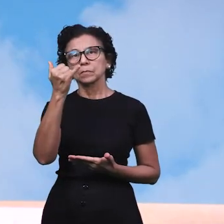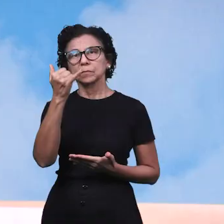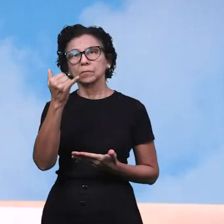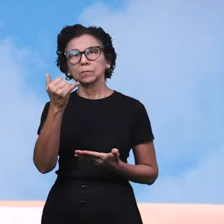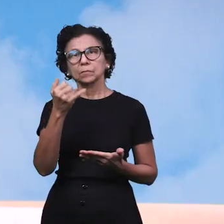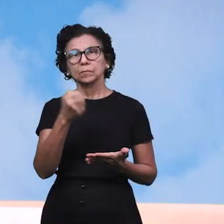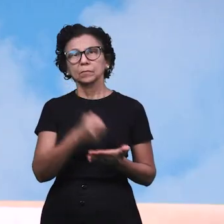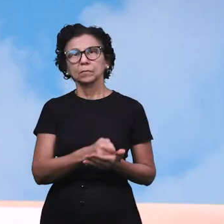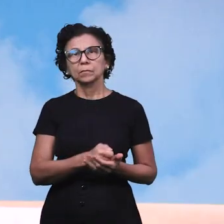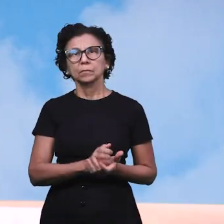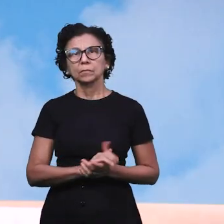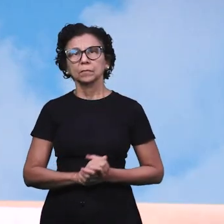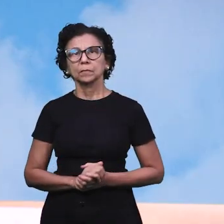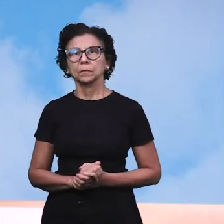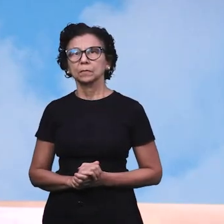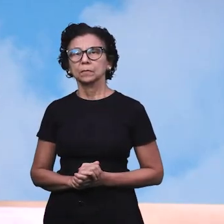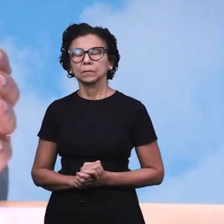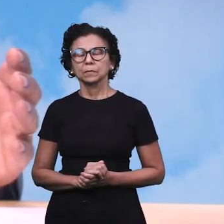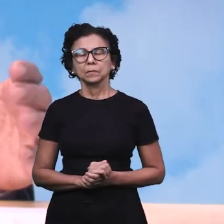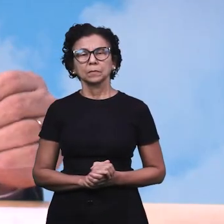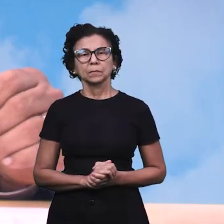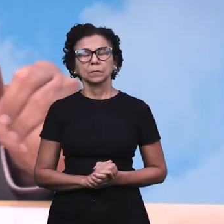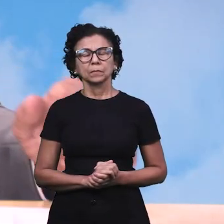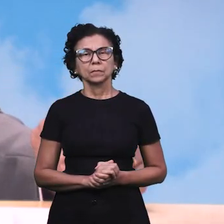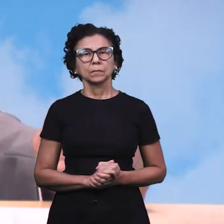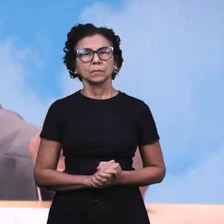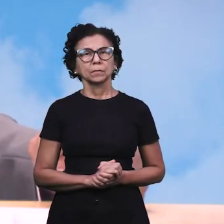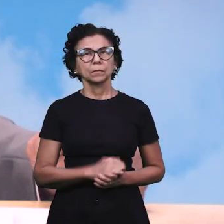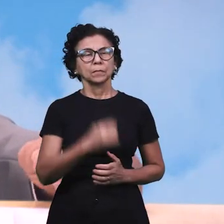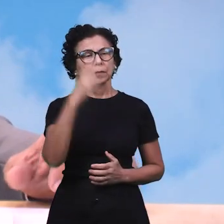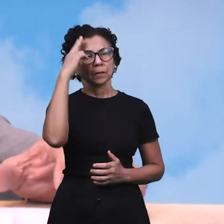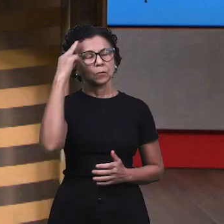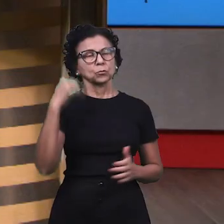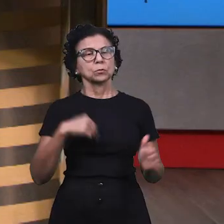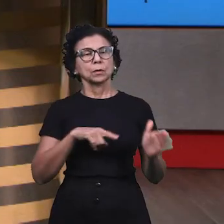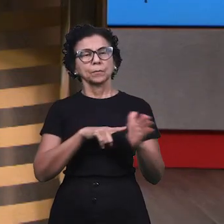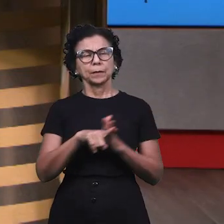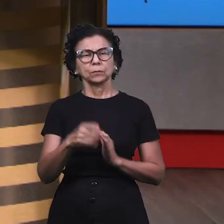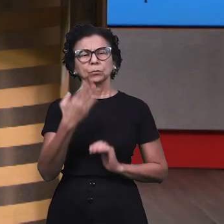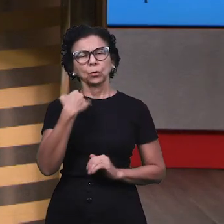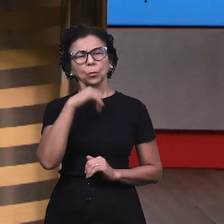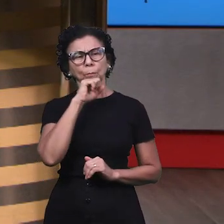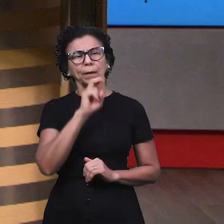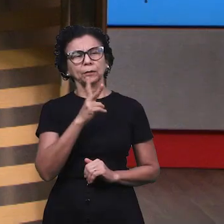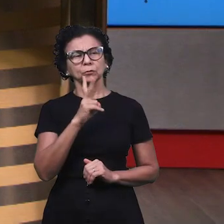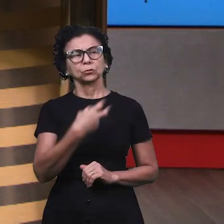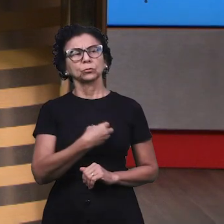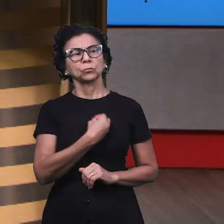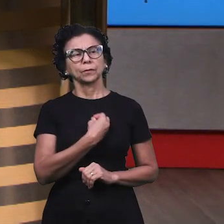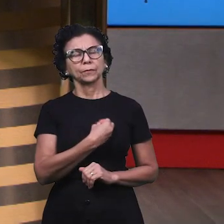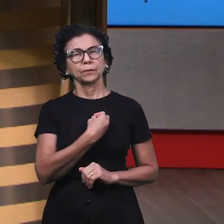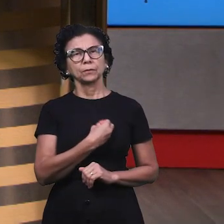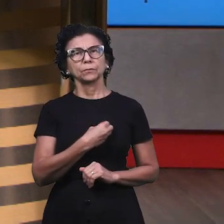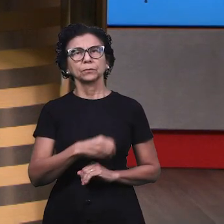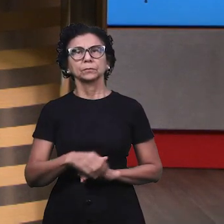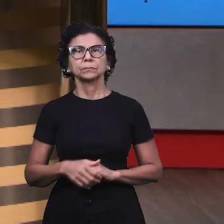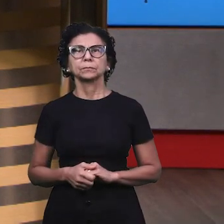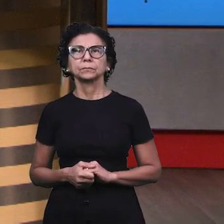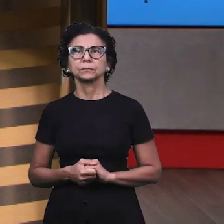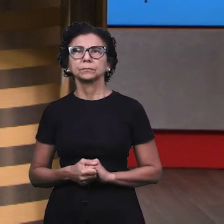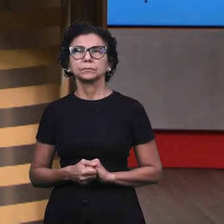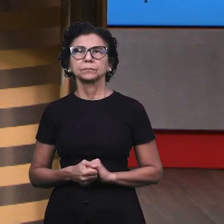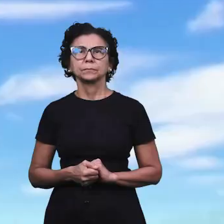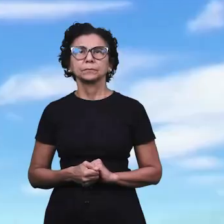pergunta. Não é, pastor Luciano? Isso mesmo. Eu vou até ler esse texto. Isso, é bom. Para ficar mais didático. Muito bom. O texto é